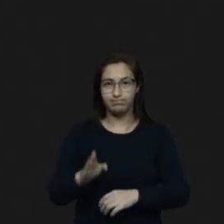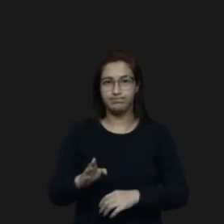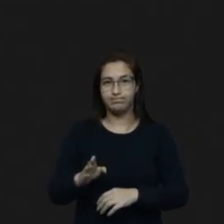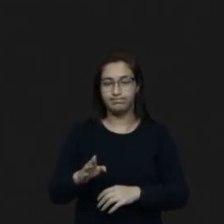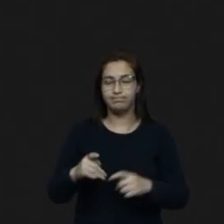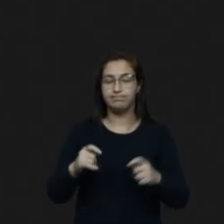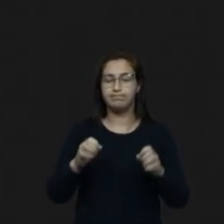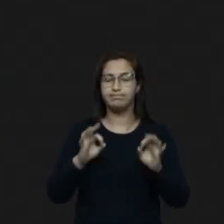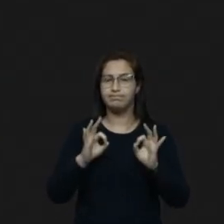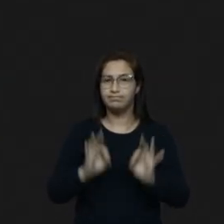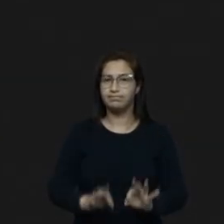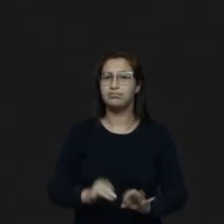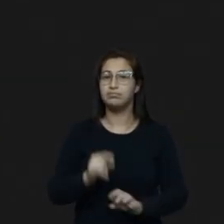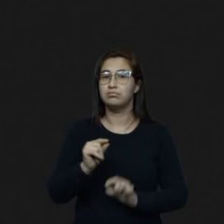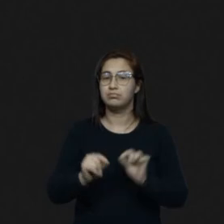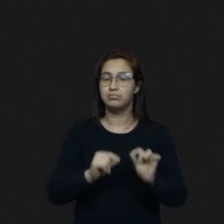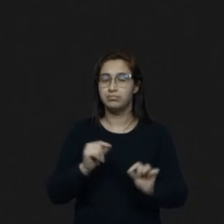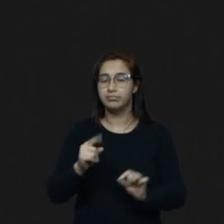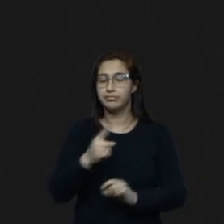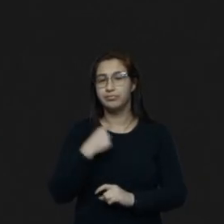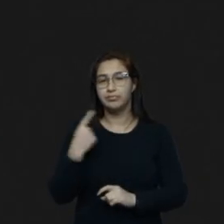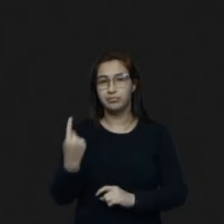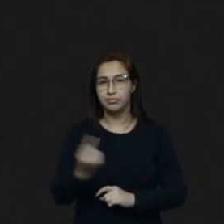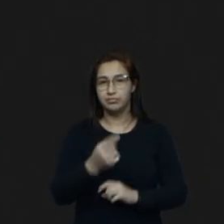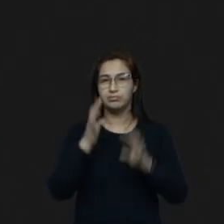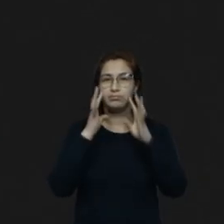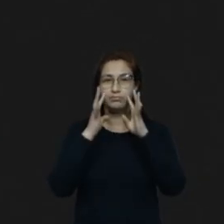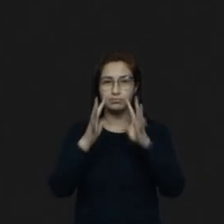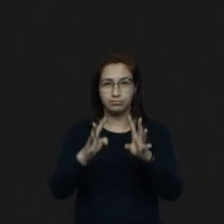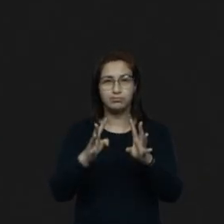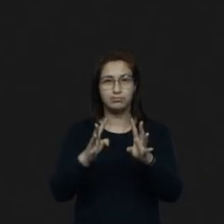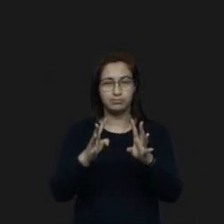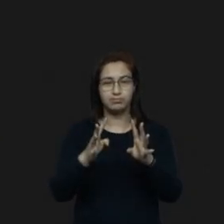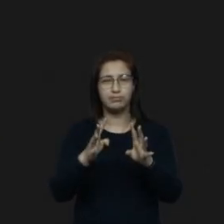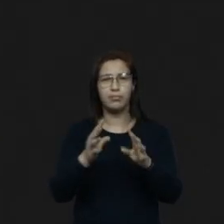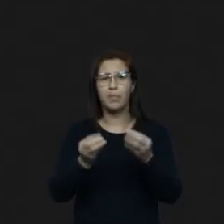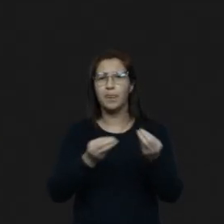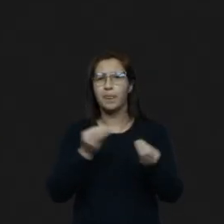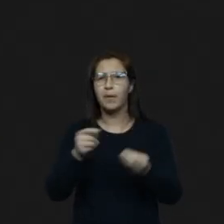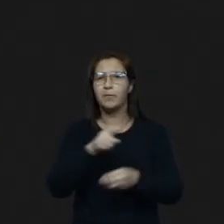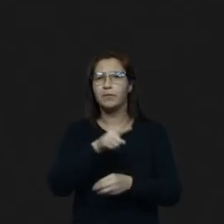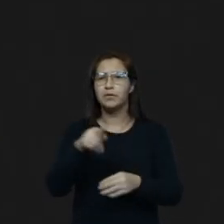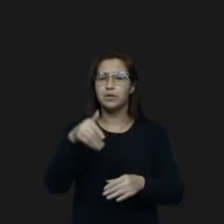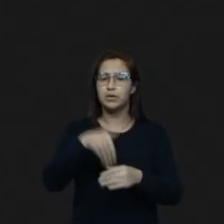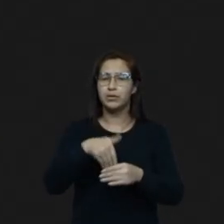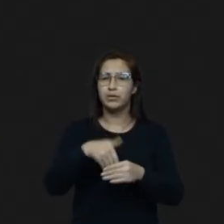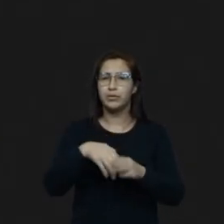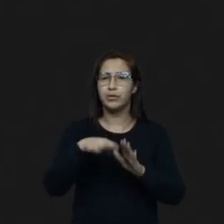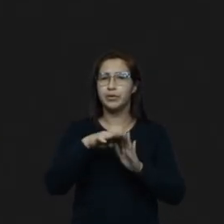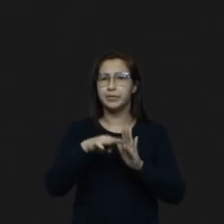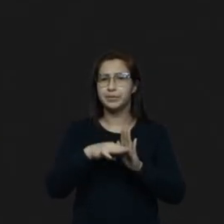absoluta certeza que nós estamos atentos como irão votar nessa matéria.